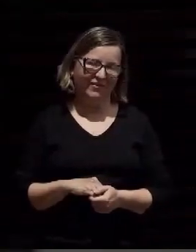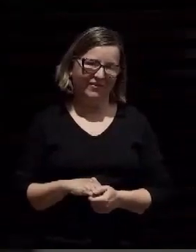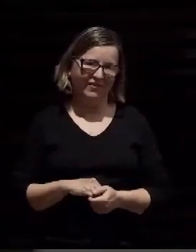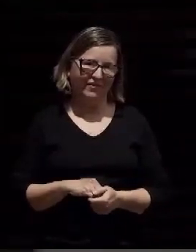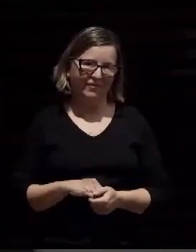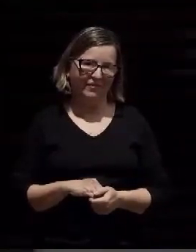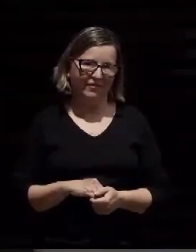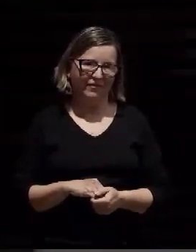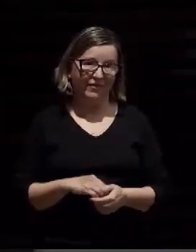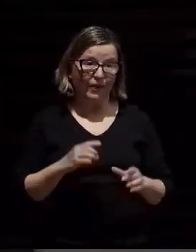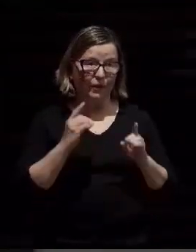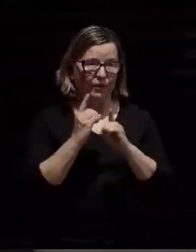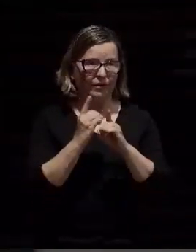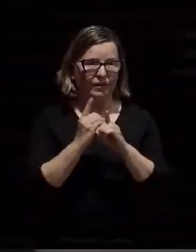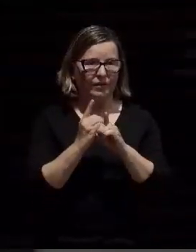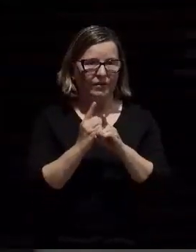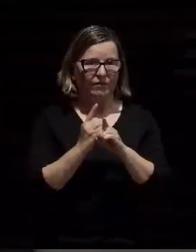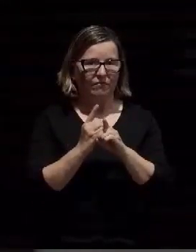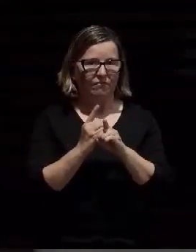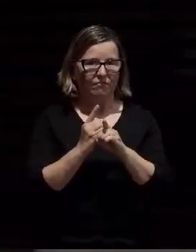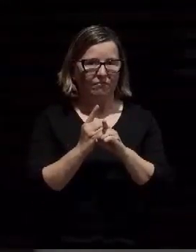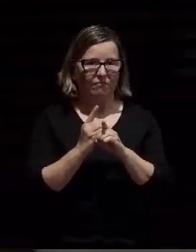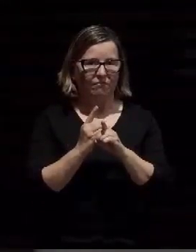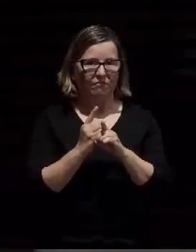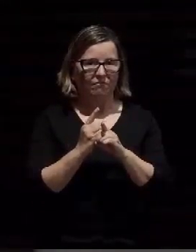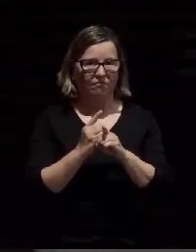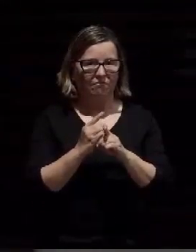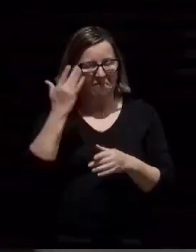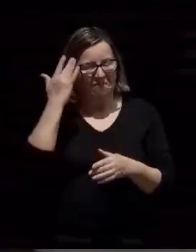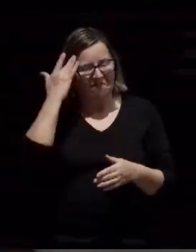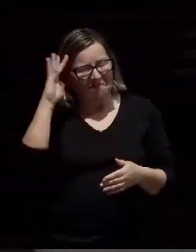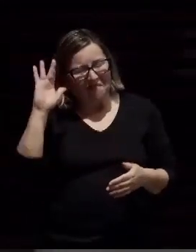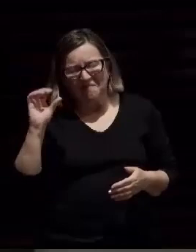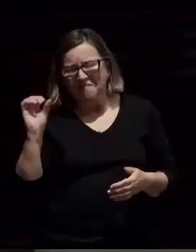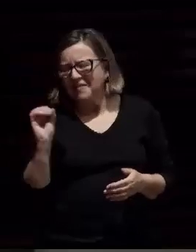Os discípulos não tinham noção. Aliás,